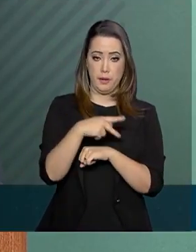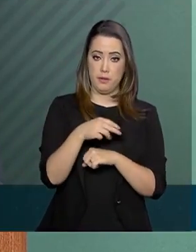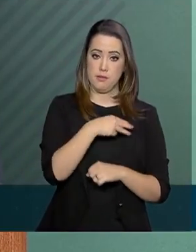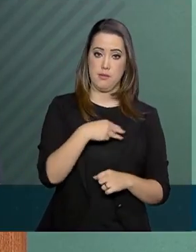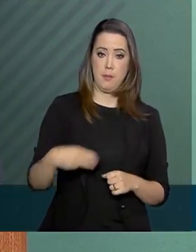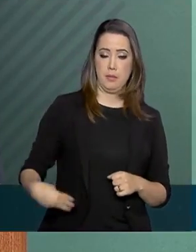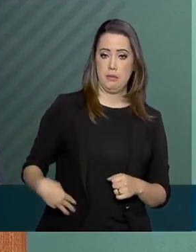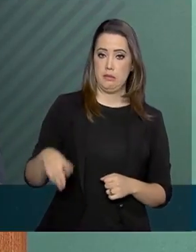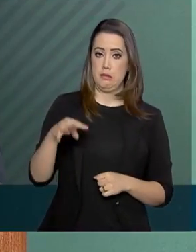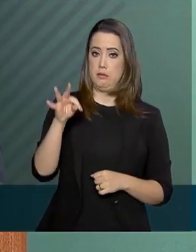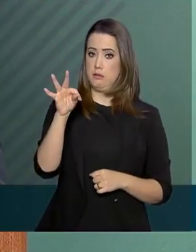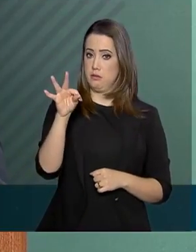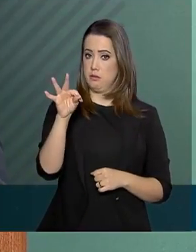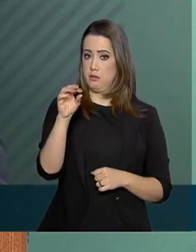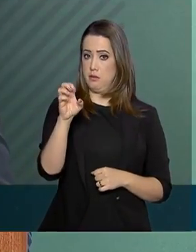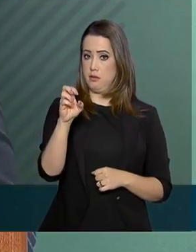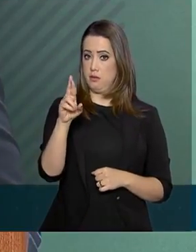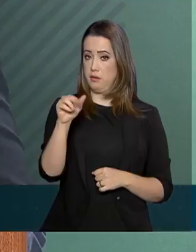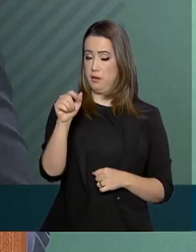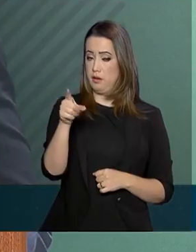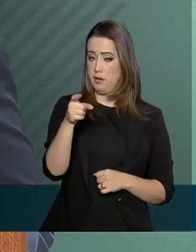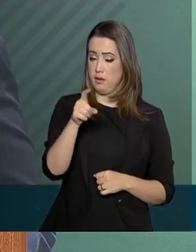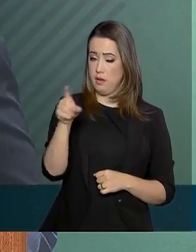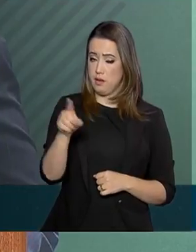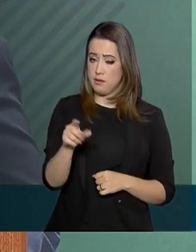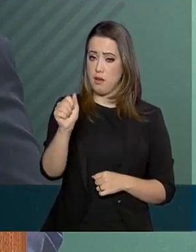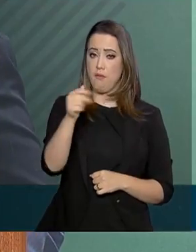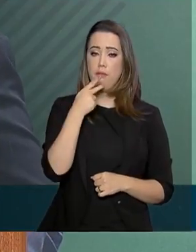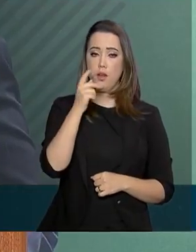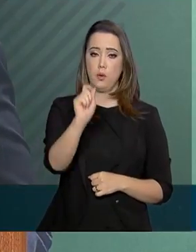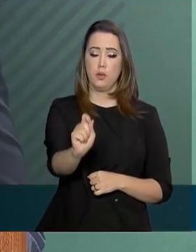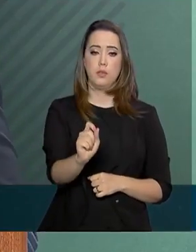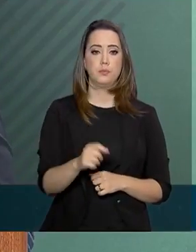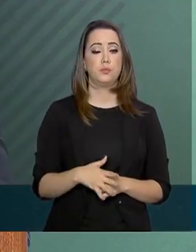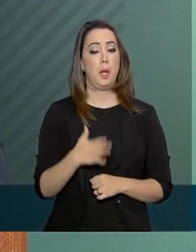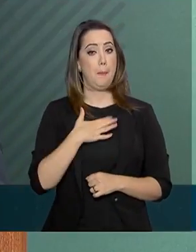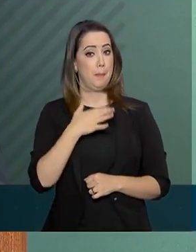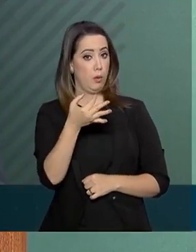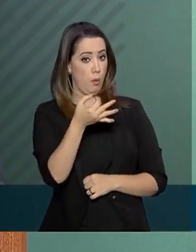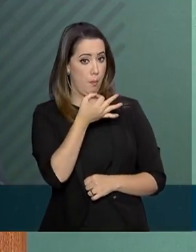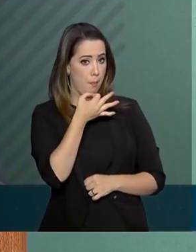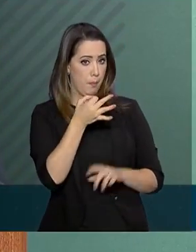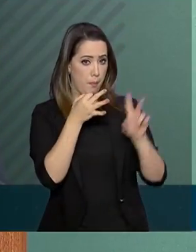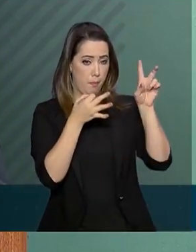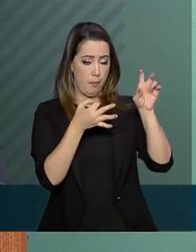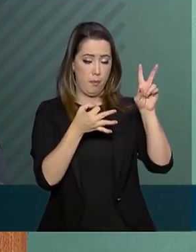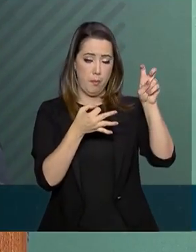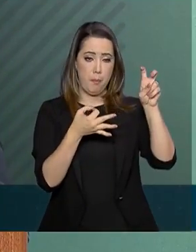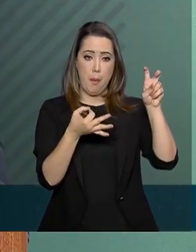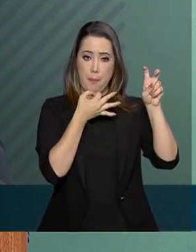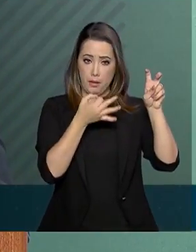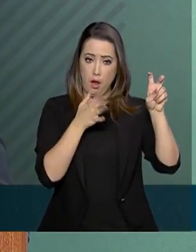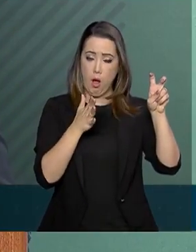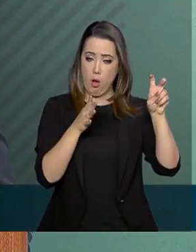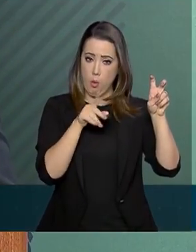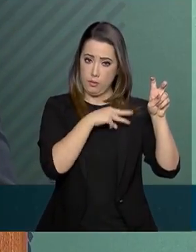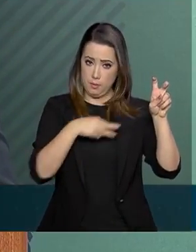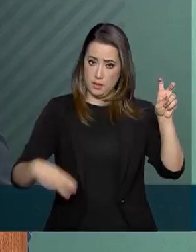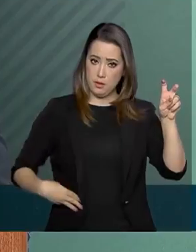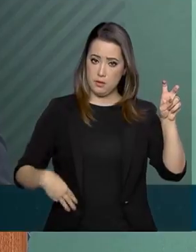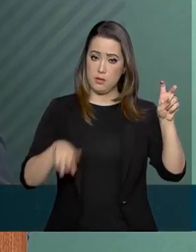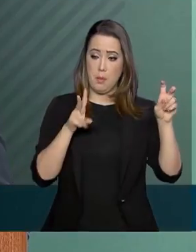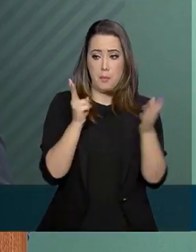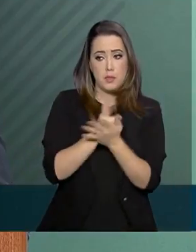na minha opinião apesar de não ser a chanceler acho que o brasil